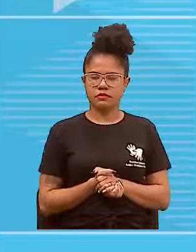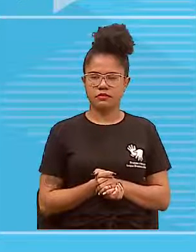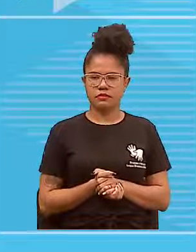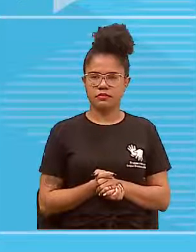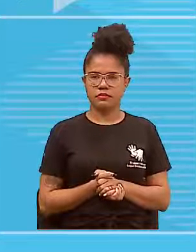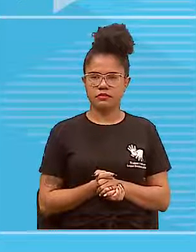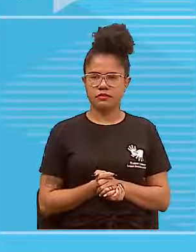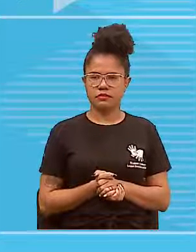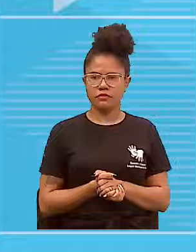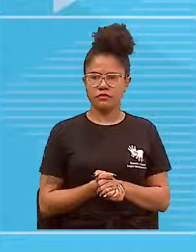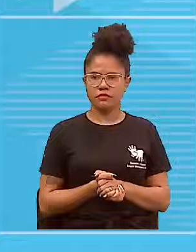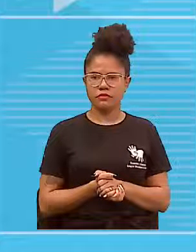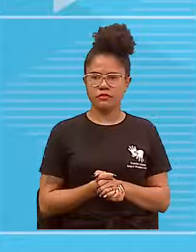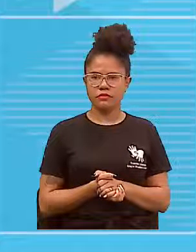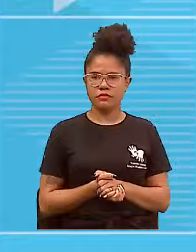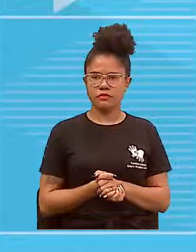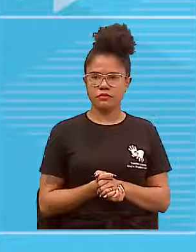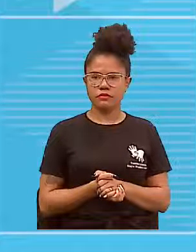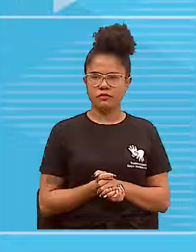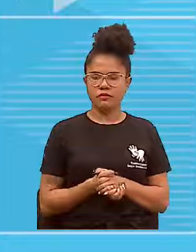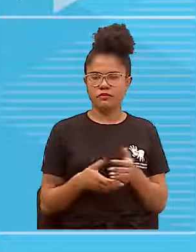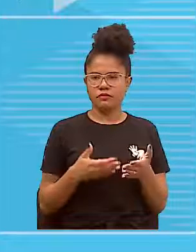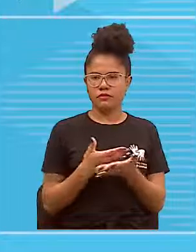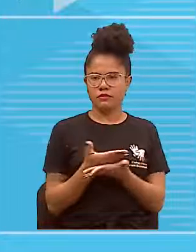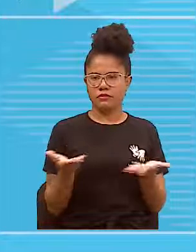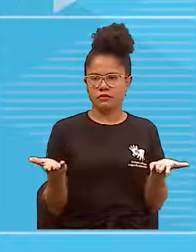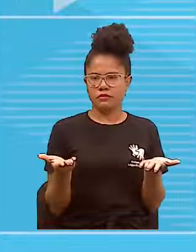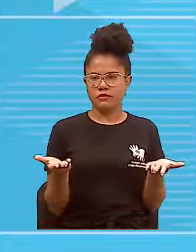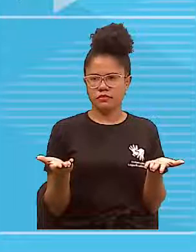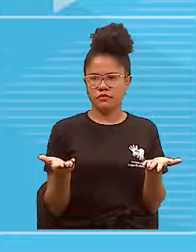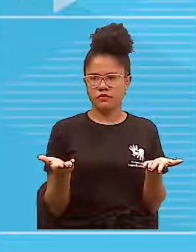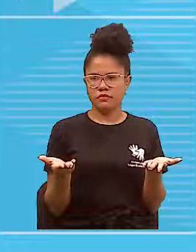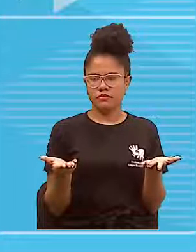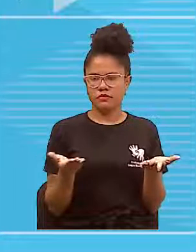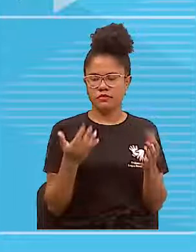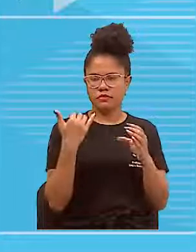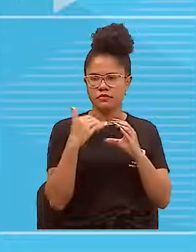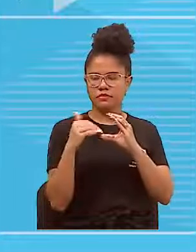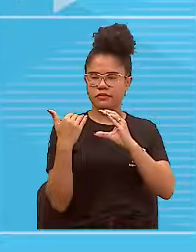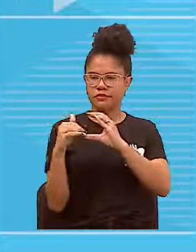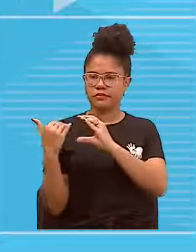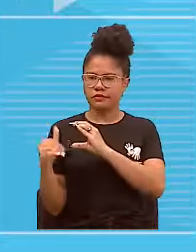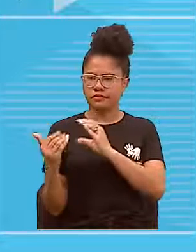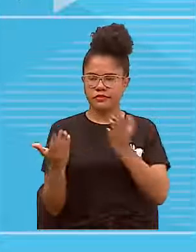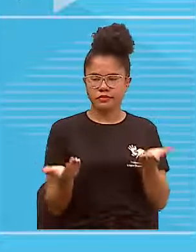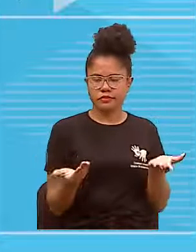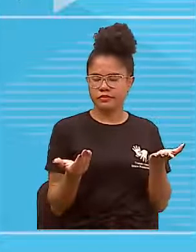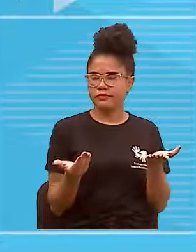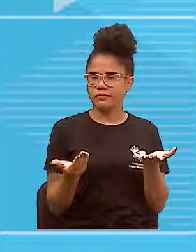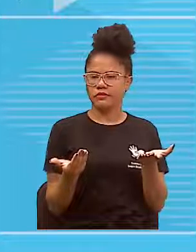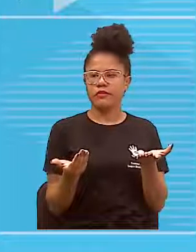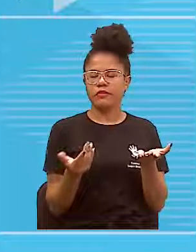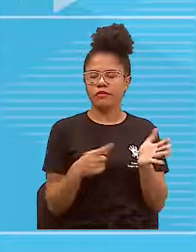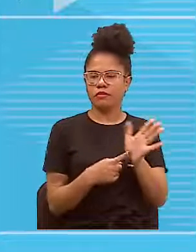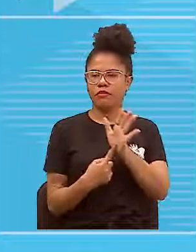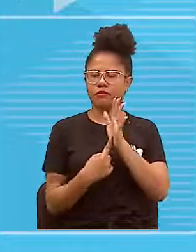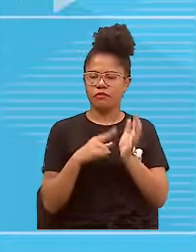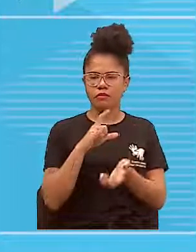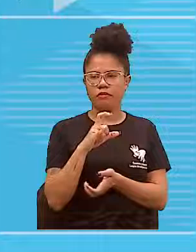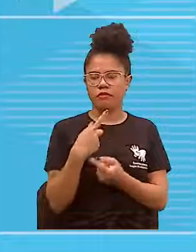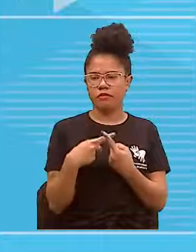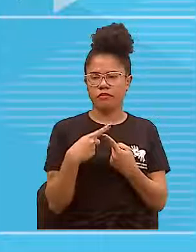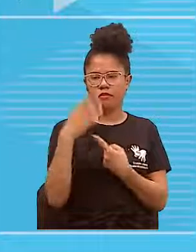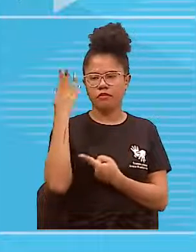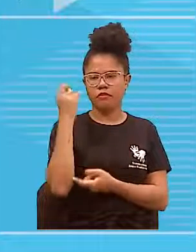idade, e você compartilha a publicação. Ele faz isso, usando a estatística, porque ele sabe o número de